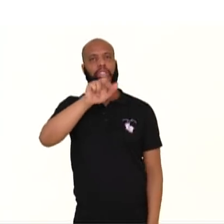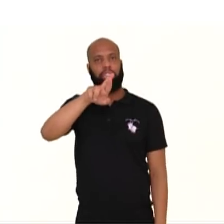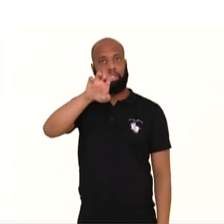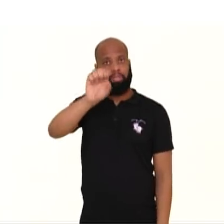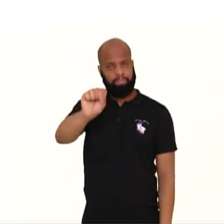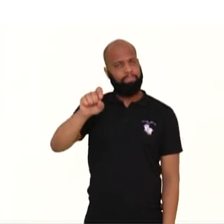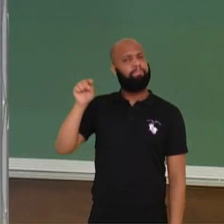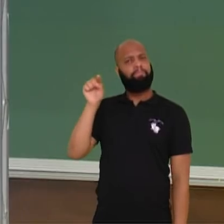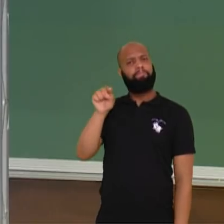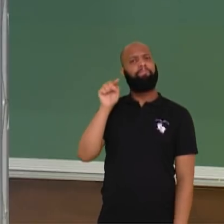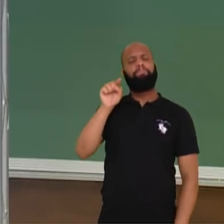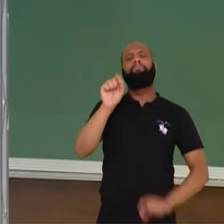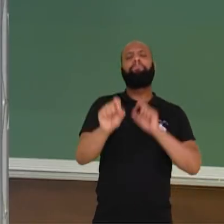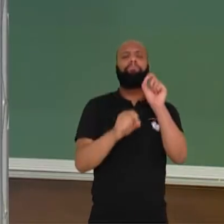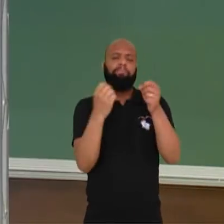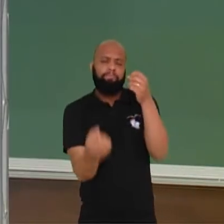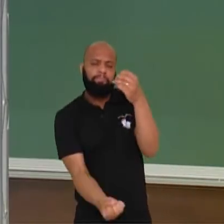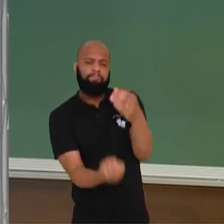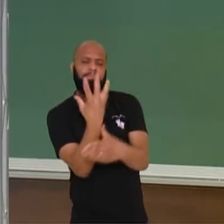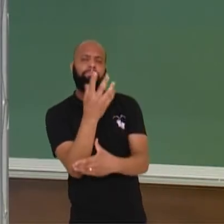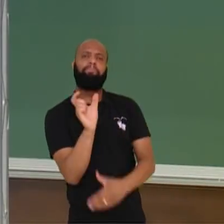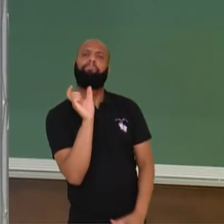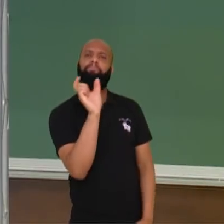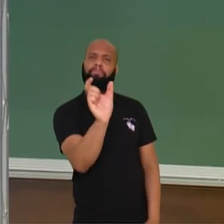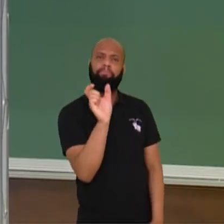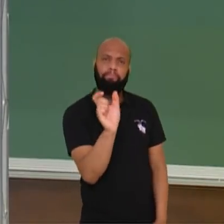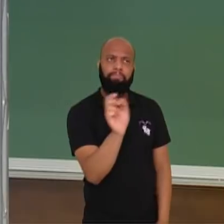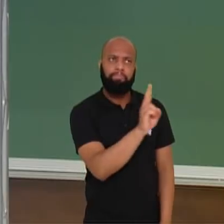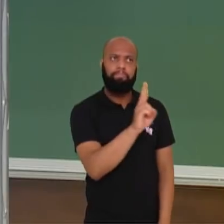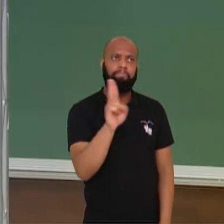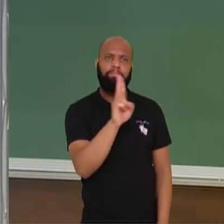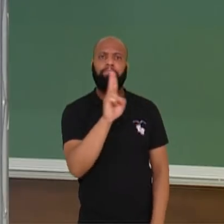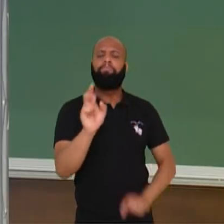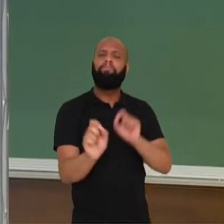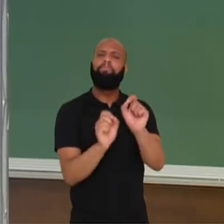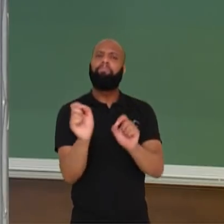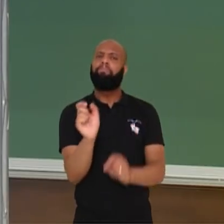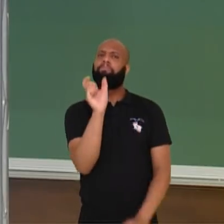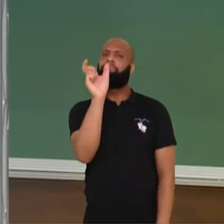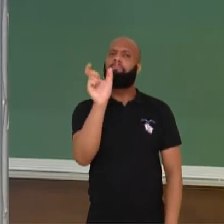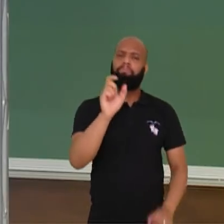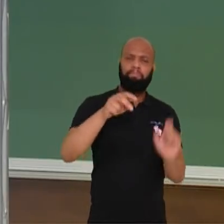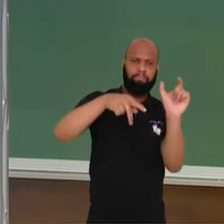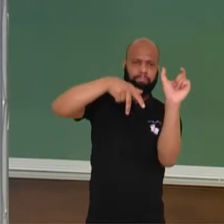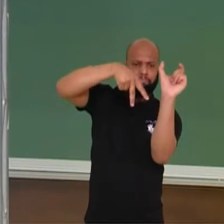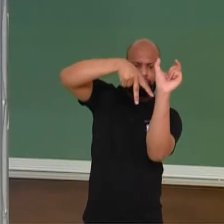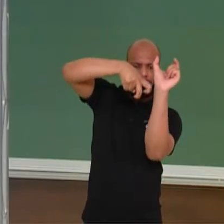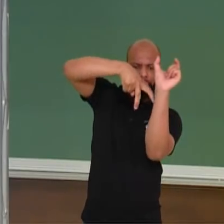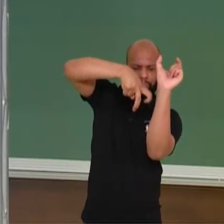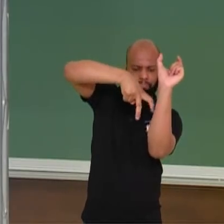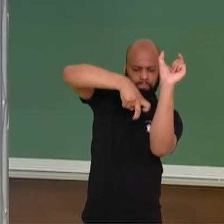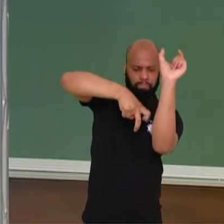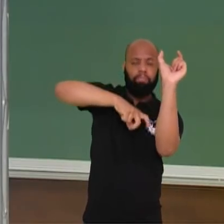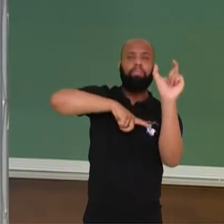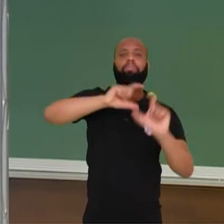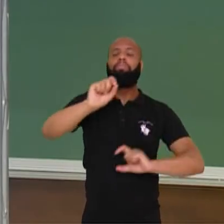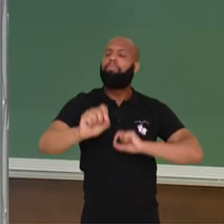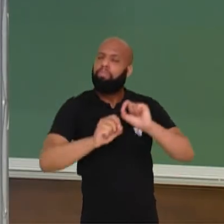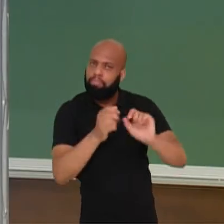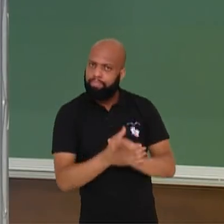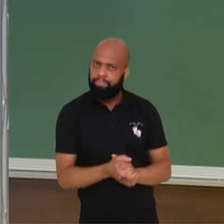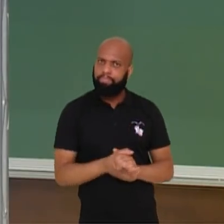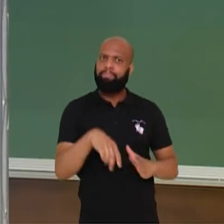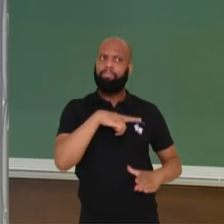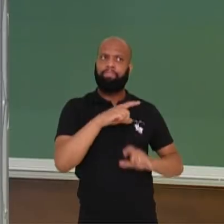Ares deu origem, a palavra, né, o nome Ares, originariamente tinha